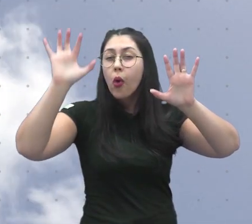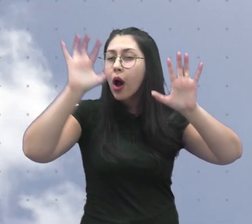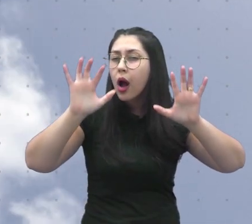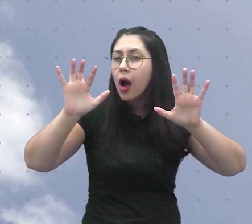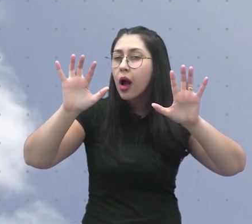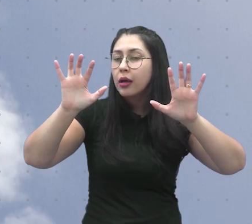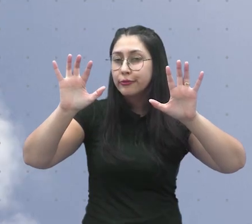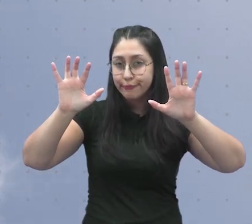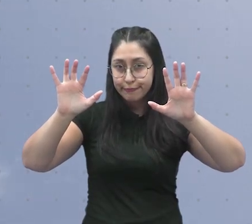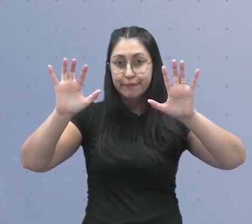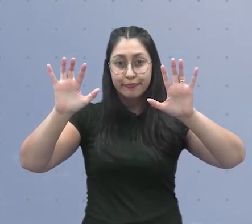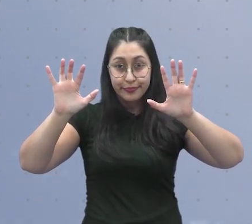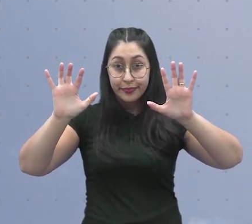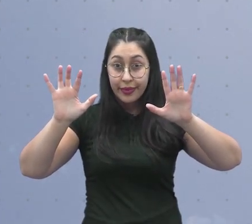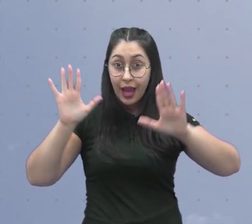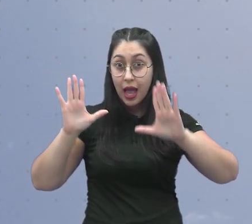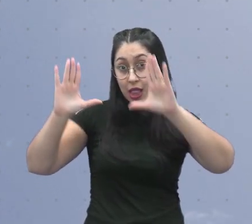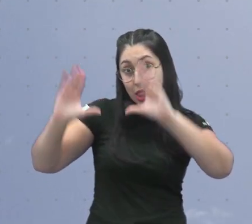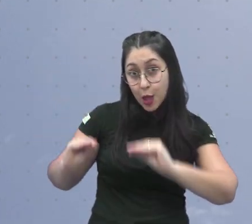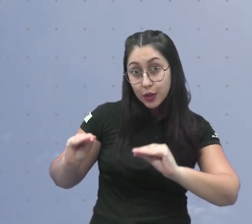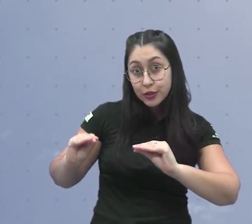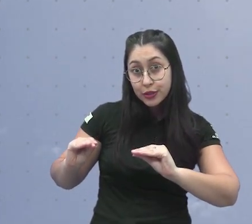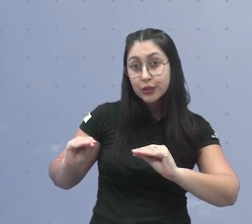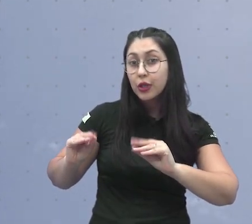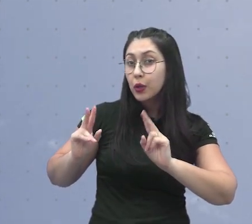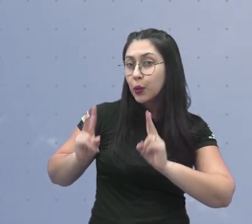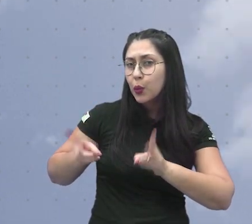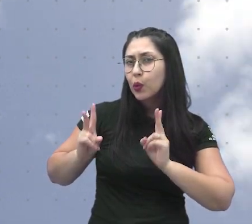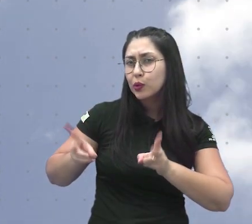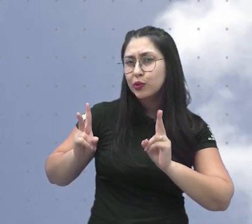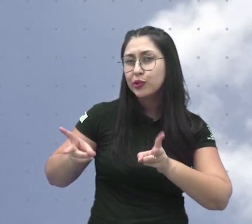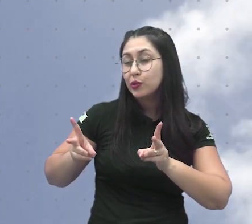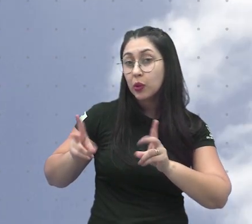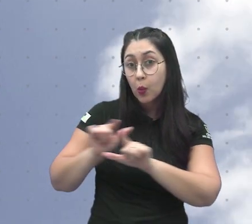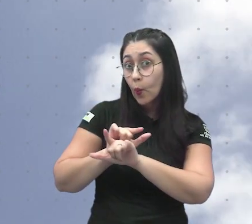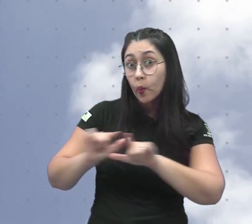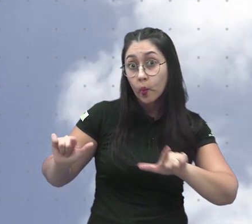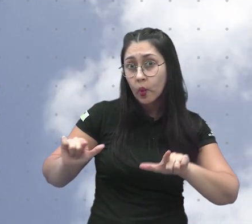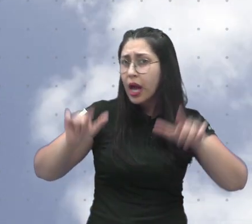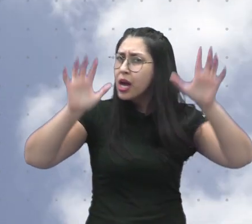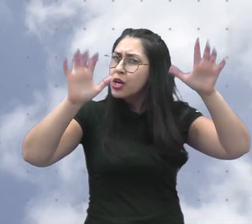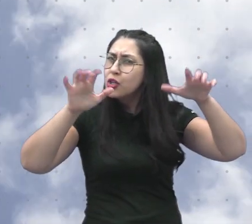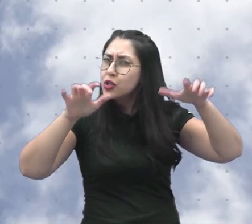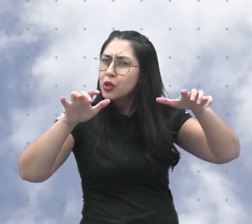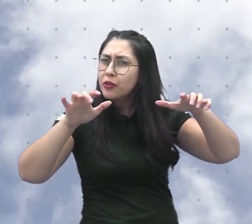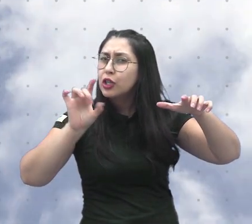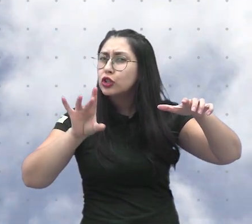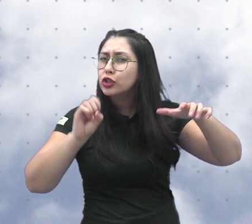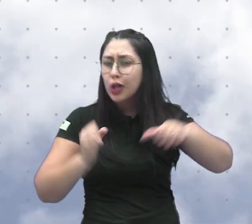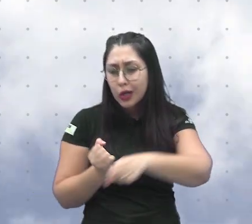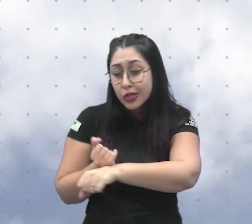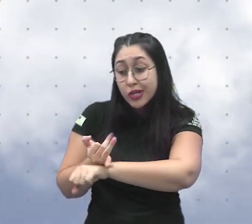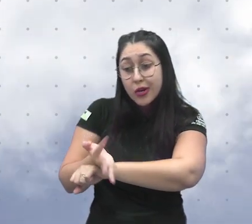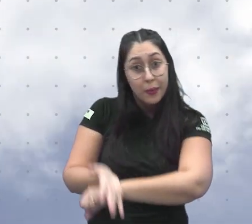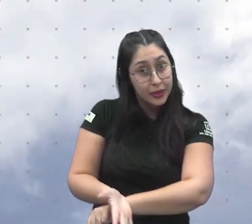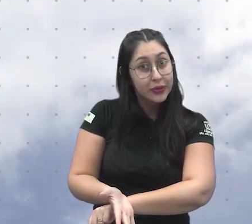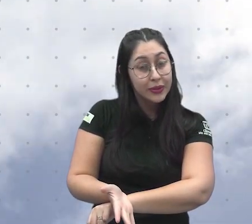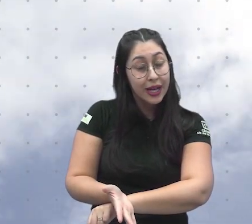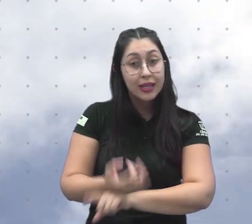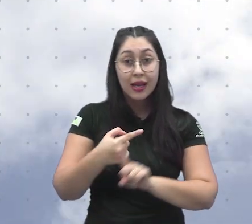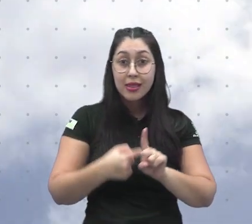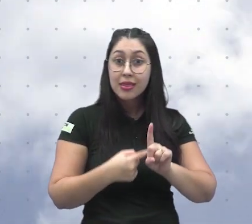o dia com períodos de céu nublado. Durante a noite, o tempo continua firme. Probabilidade de chuva pela